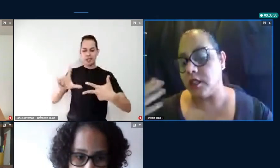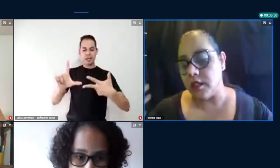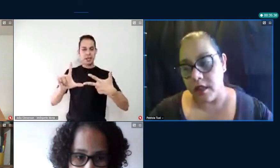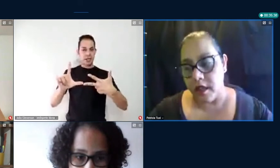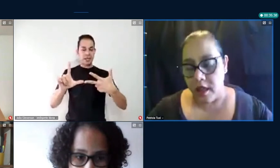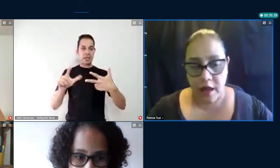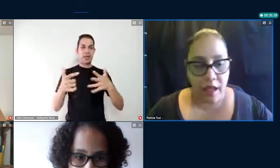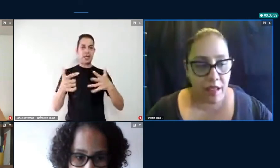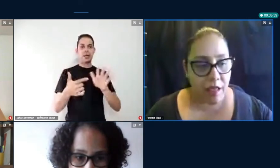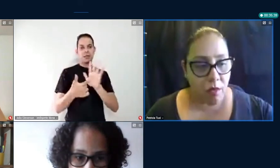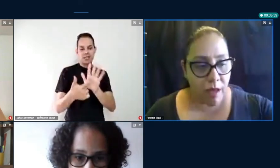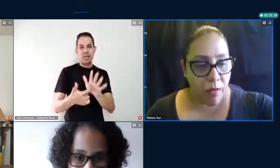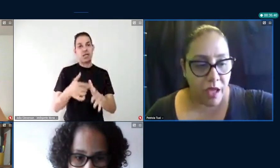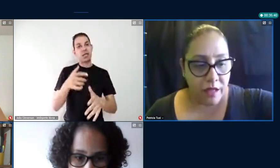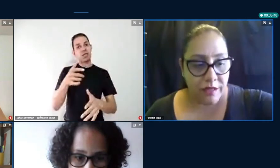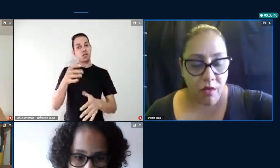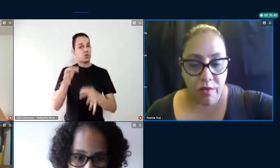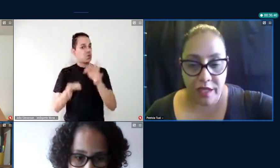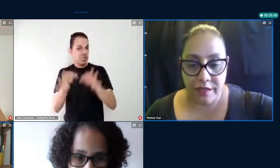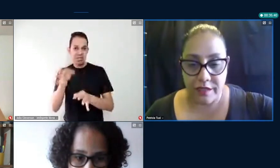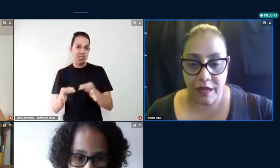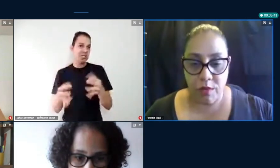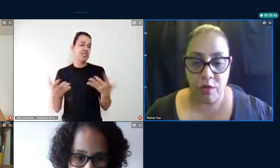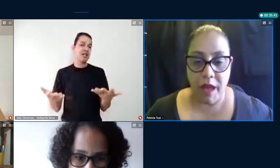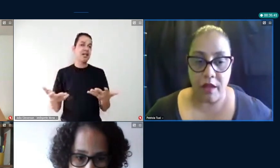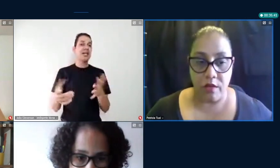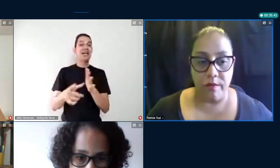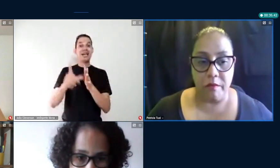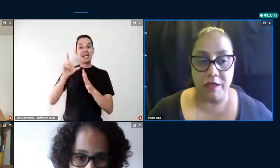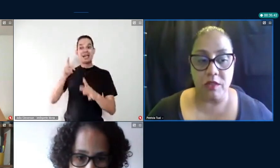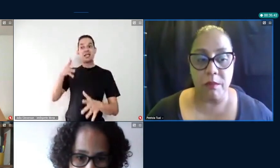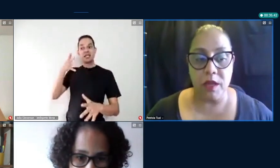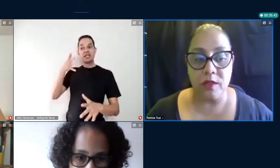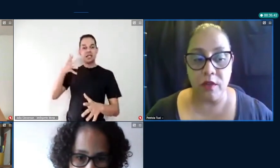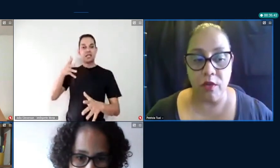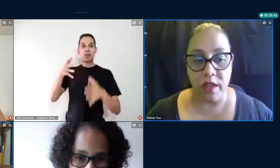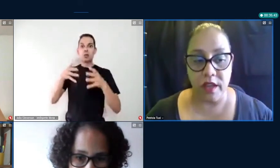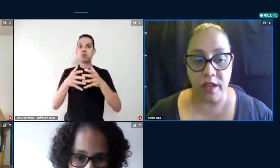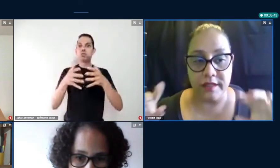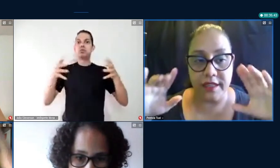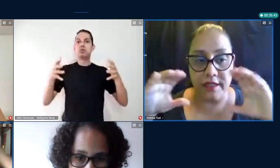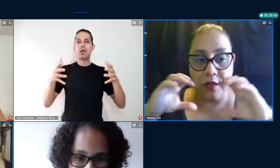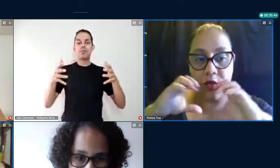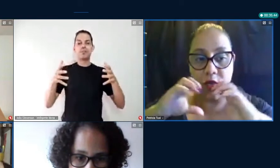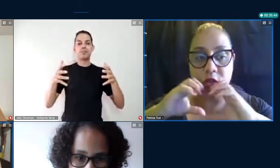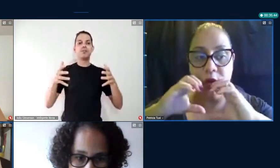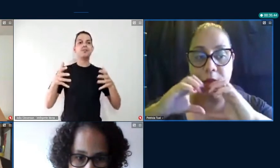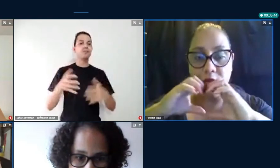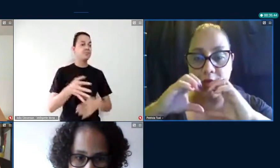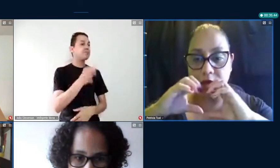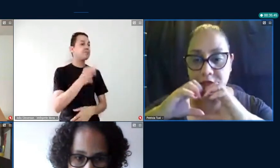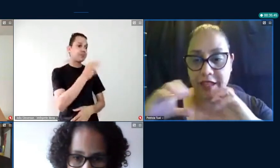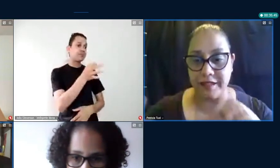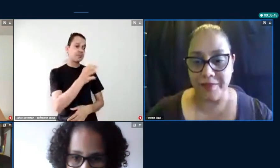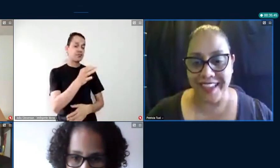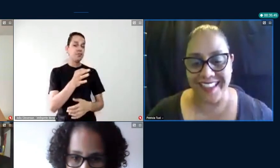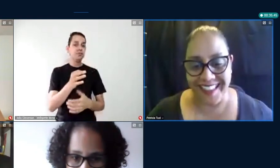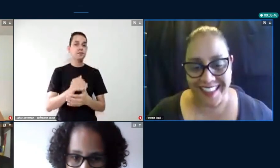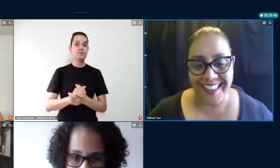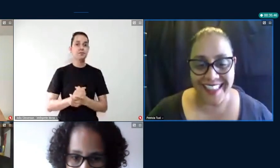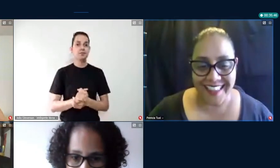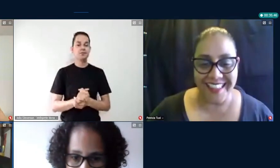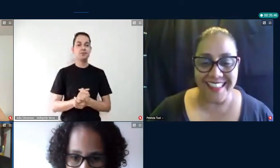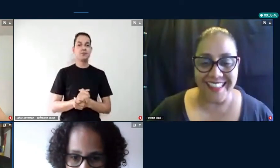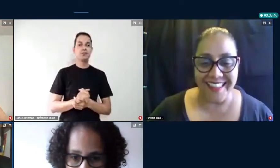jurídica, então é porque antes a conferencista era muito macro, mas os amigos da conferencista não tinham todo o que fez.